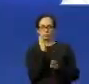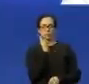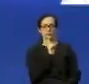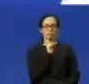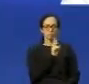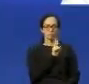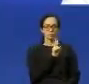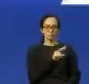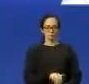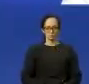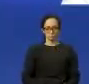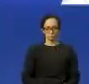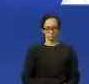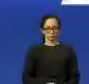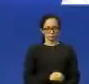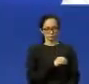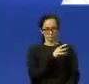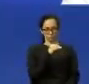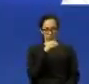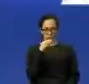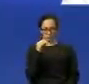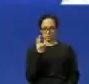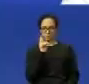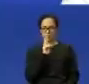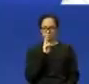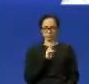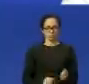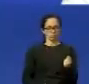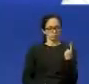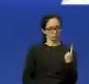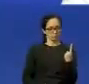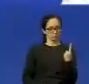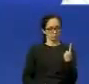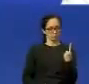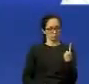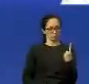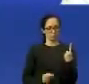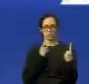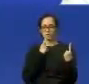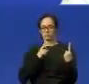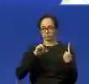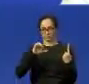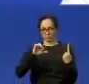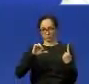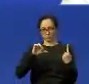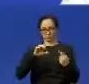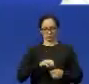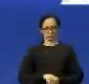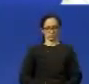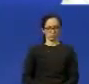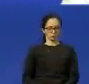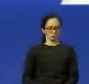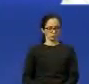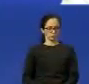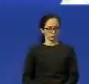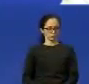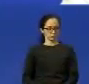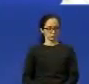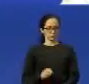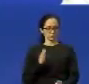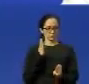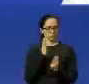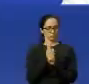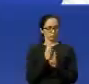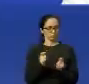verde? Dos 10 semáforos, temos um verde e, consequentemente, 9 vermelhos. Aí, a pessoa pode